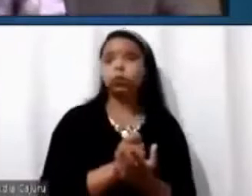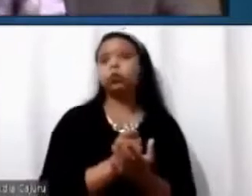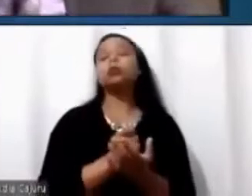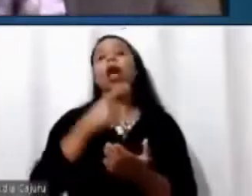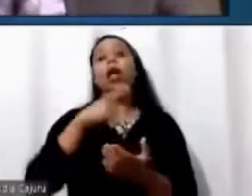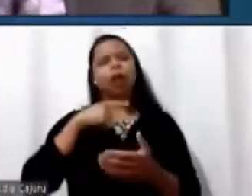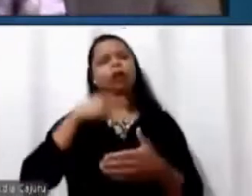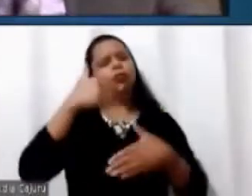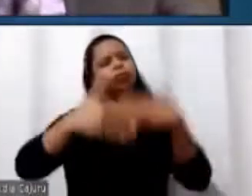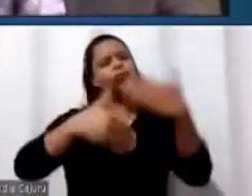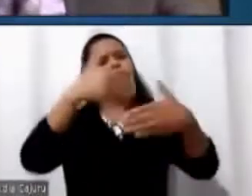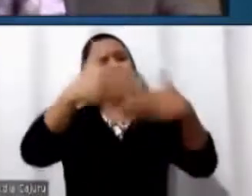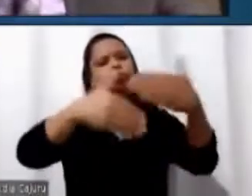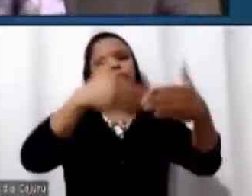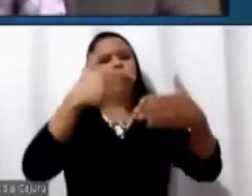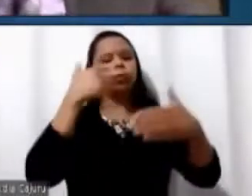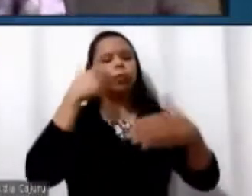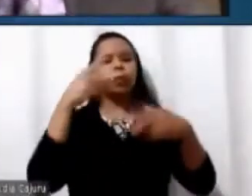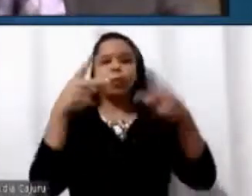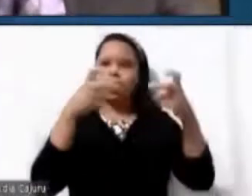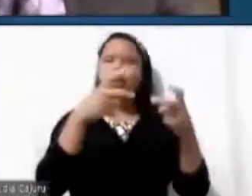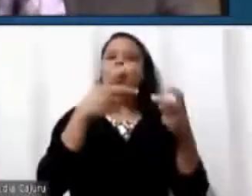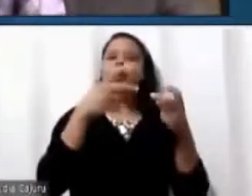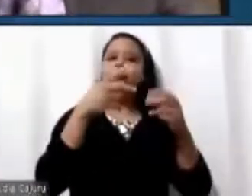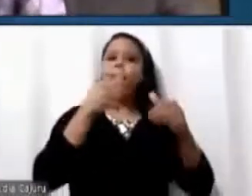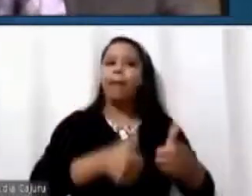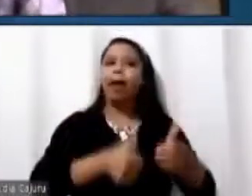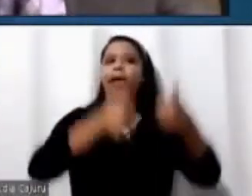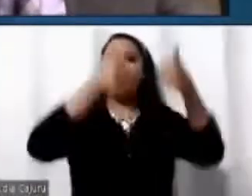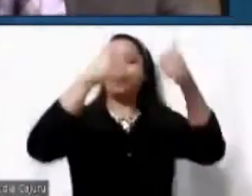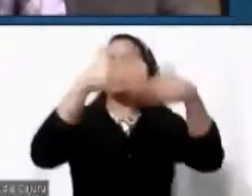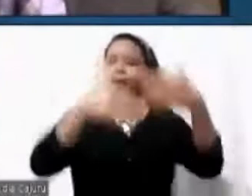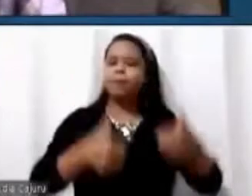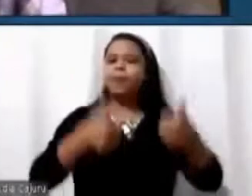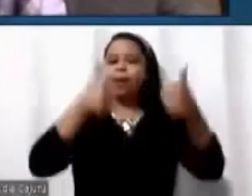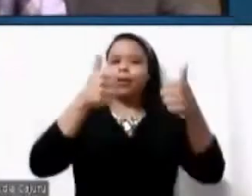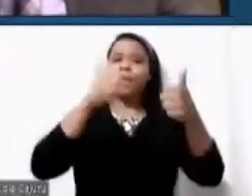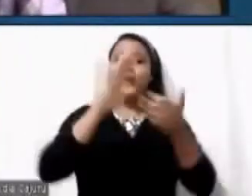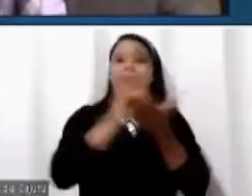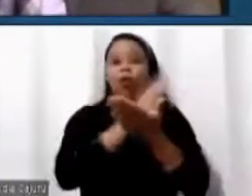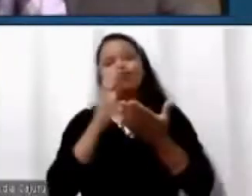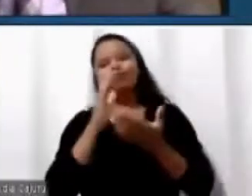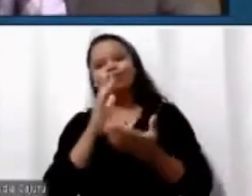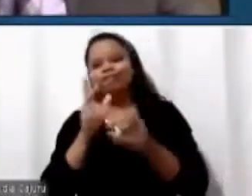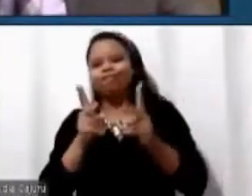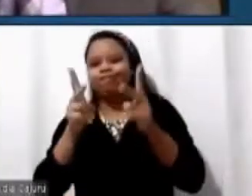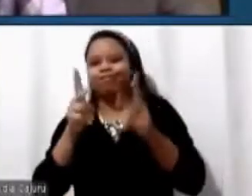se estabilizado em alguns casos, mas em outros ainda há uma certa discussão, há alguns artigos